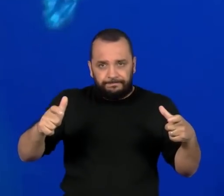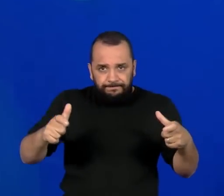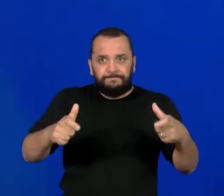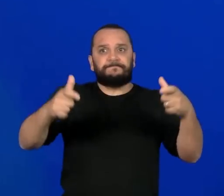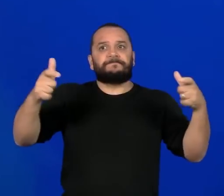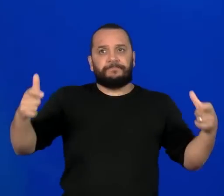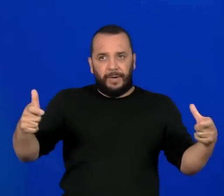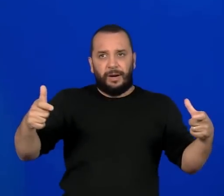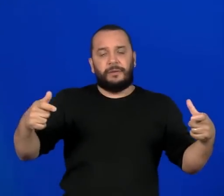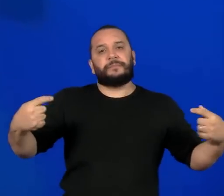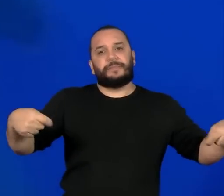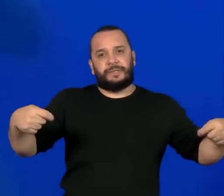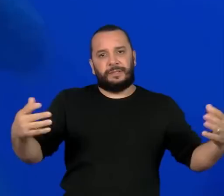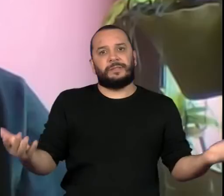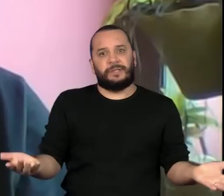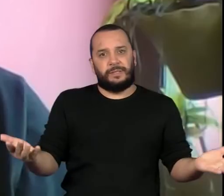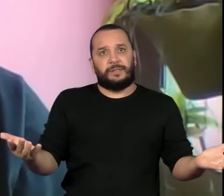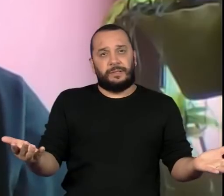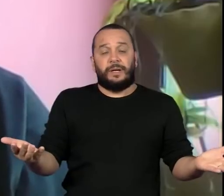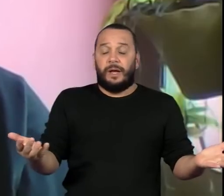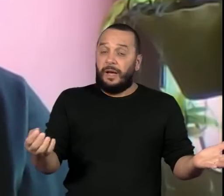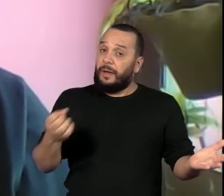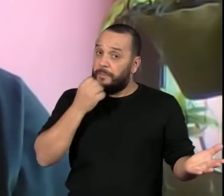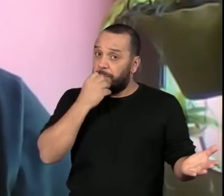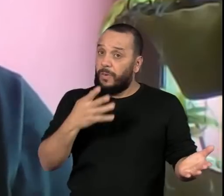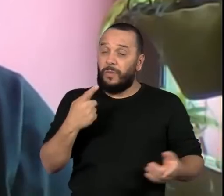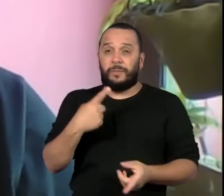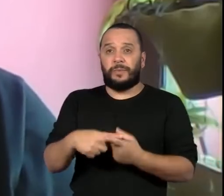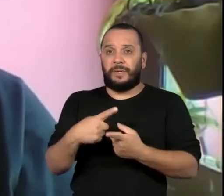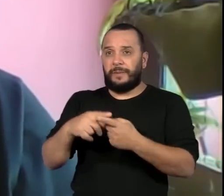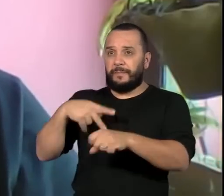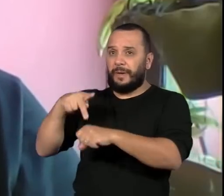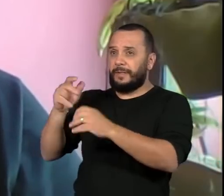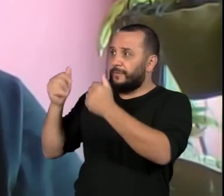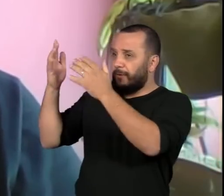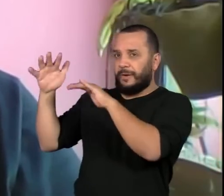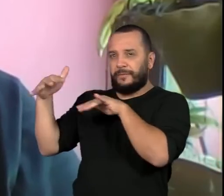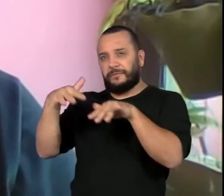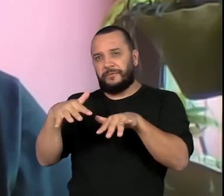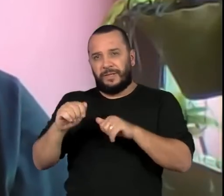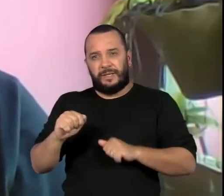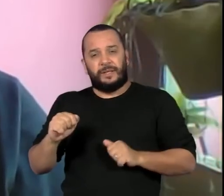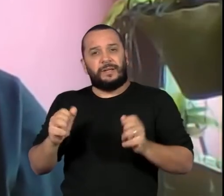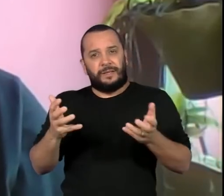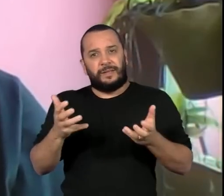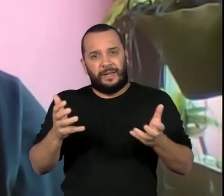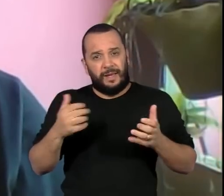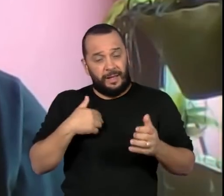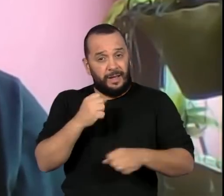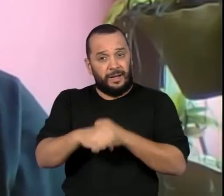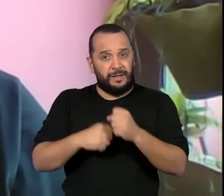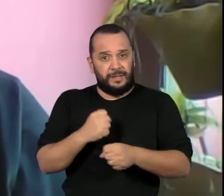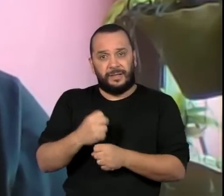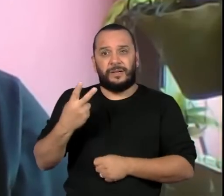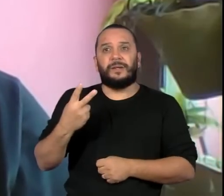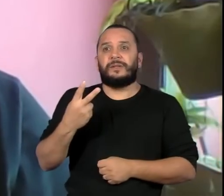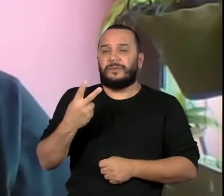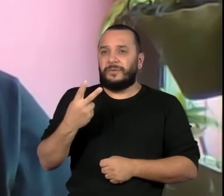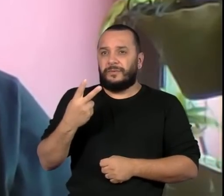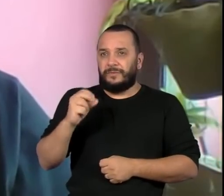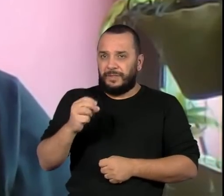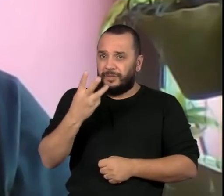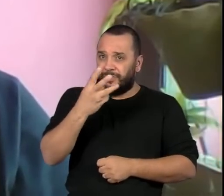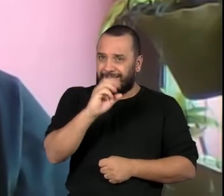também consequências na política internacional. O Brasil se comprometeu aí com a política dos 30-30, né? E nós teremos em